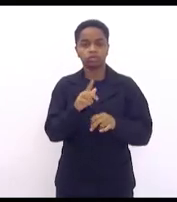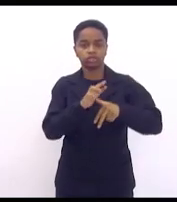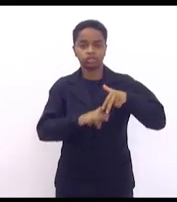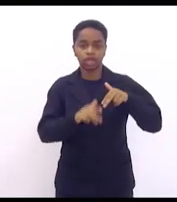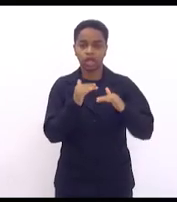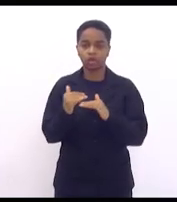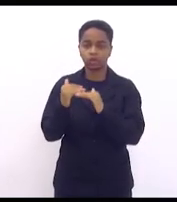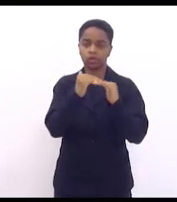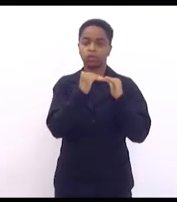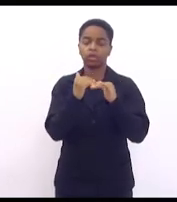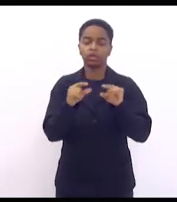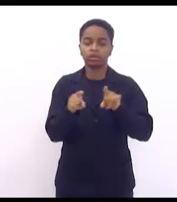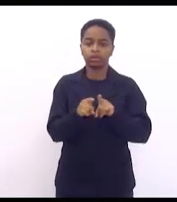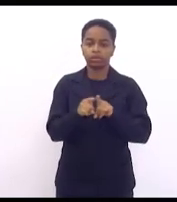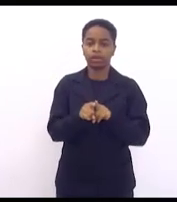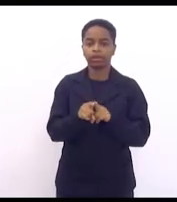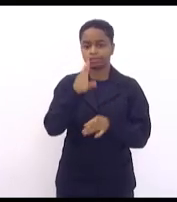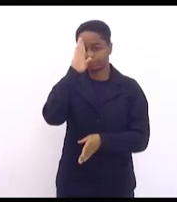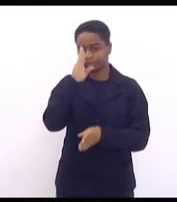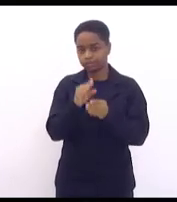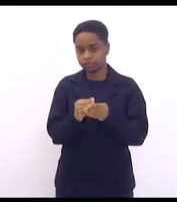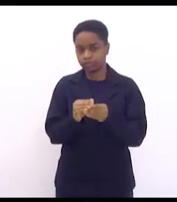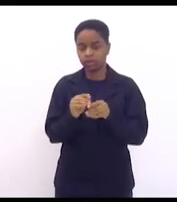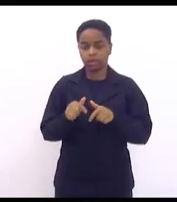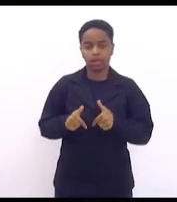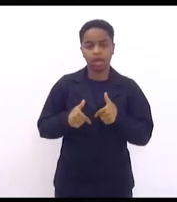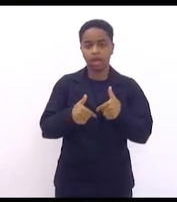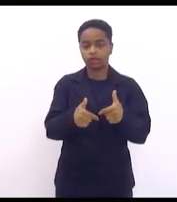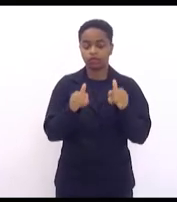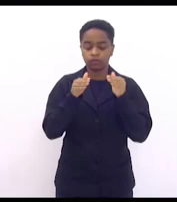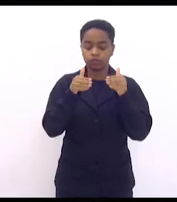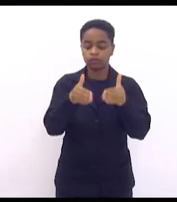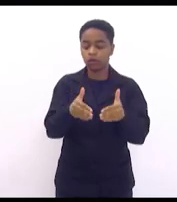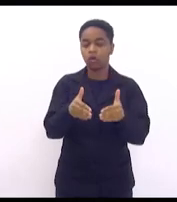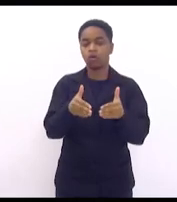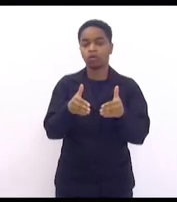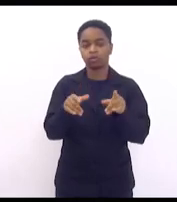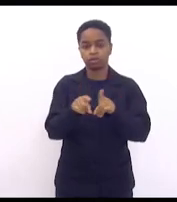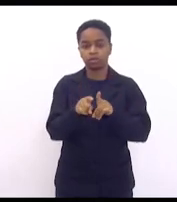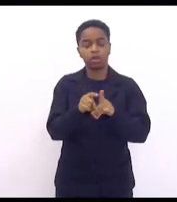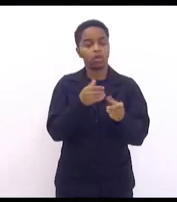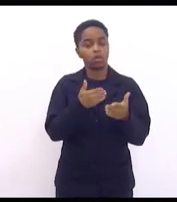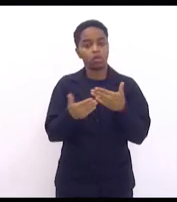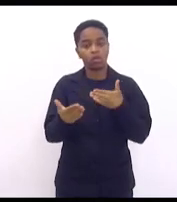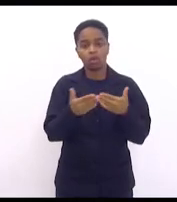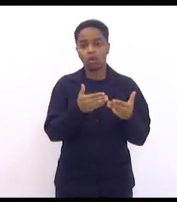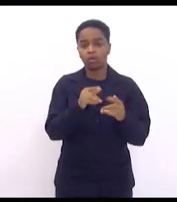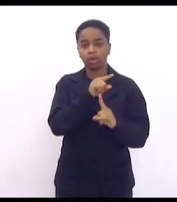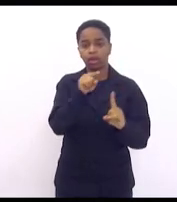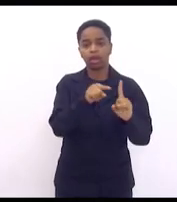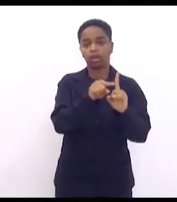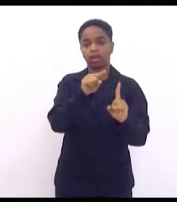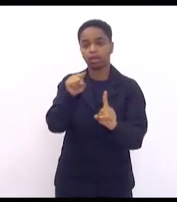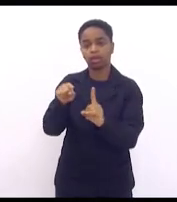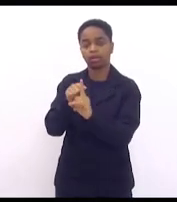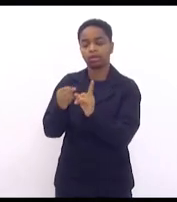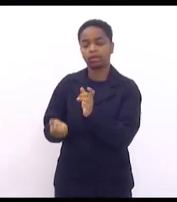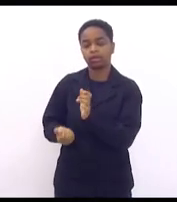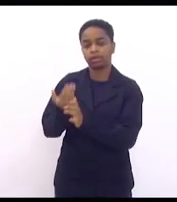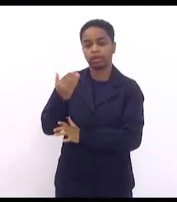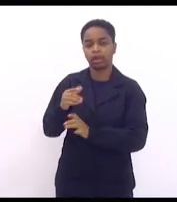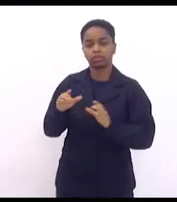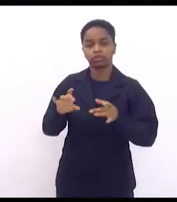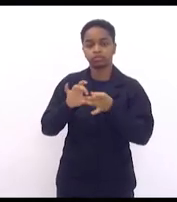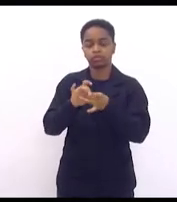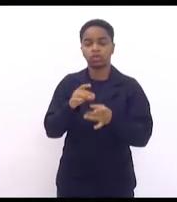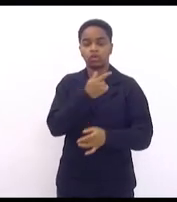gênero e entendendo fazer esse corte transversal, que, em qualquer meta estabelecida pelo